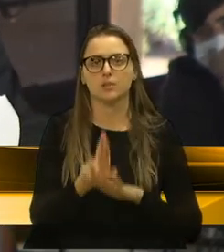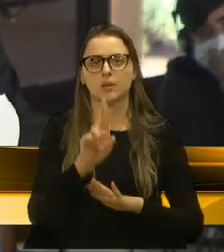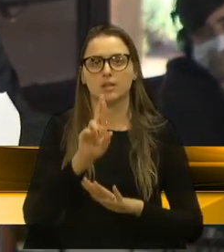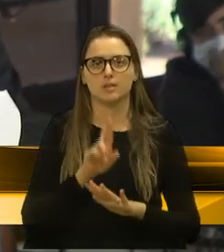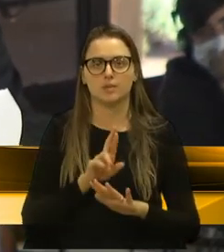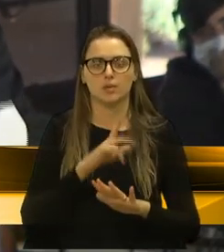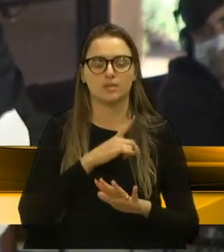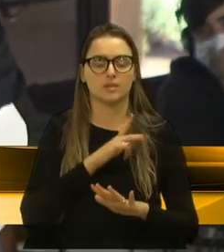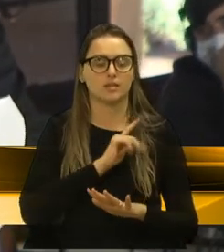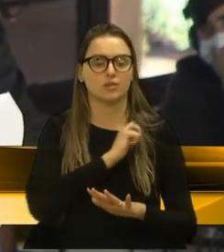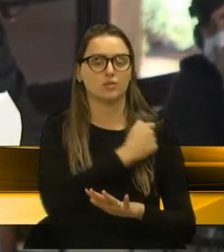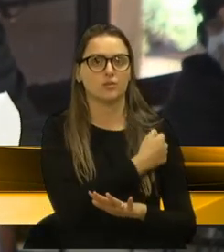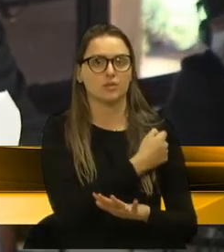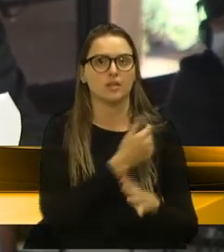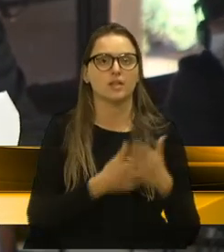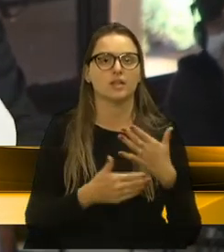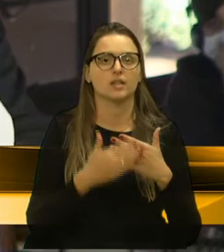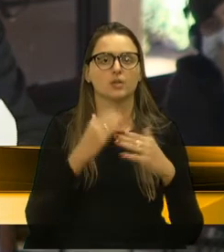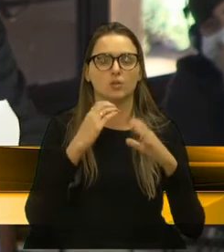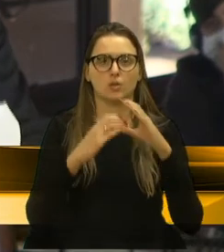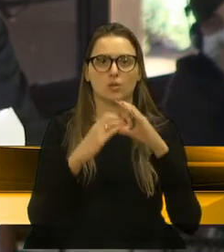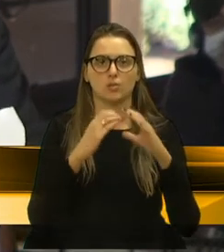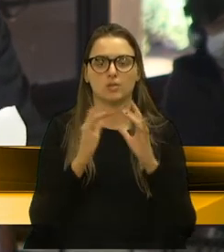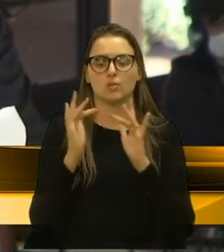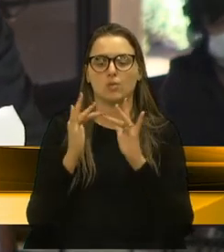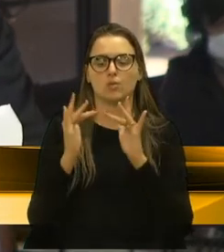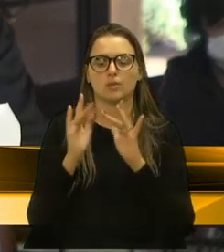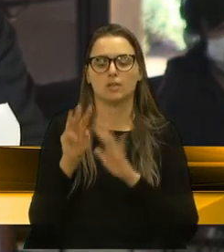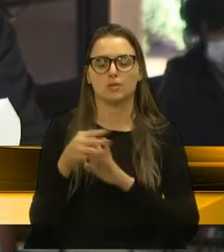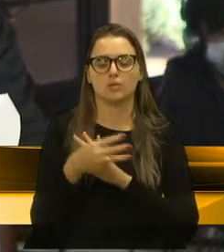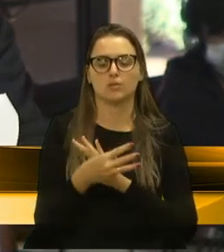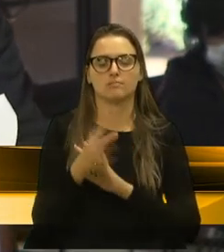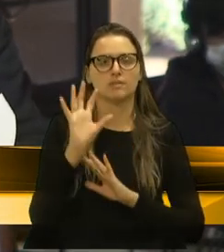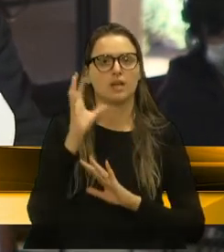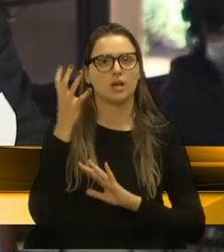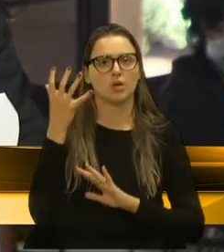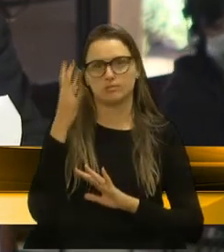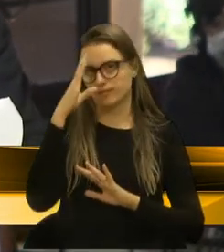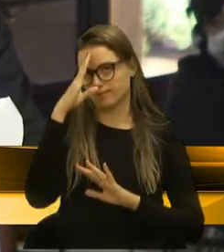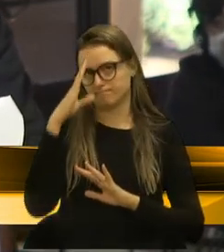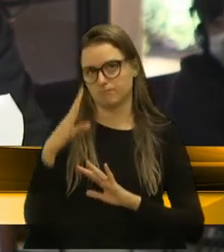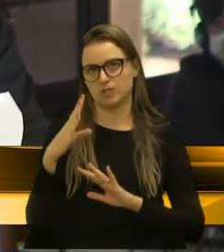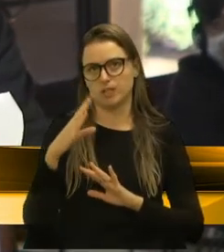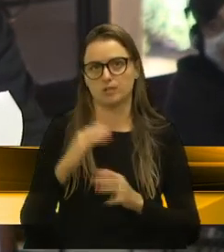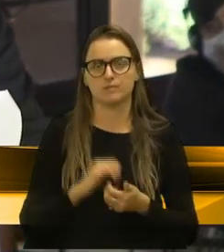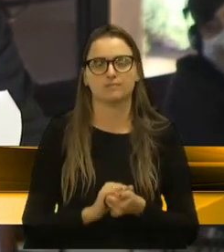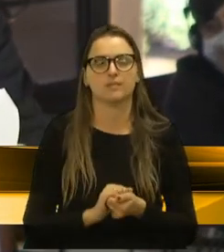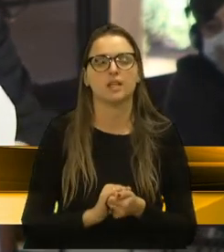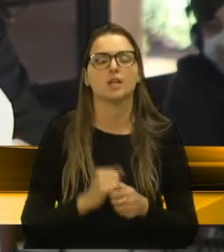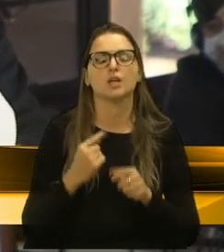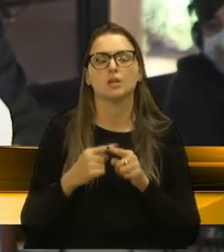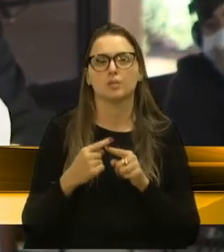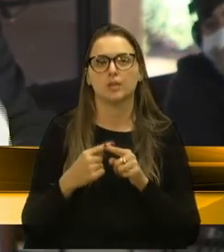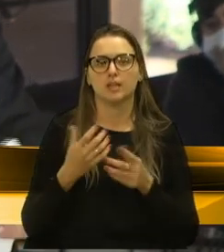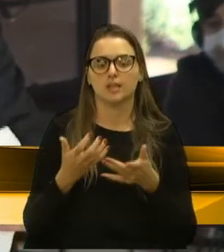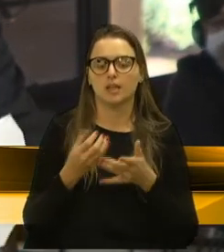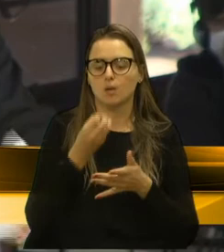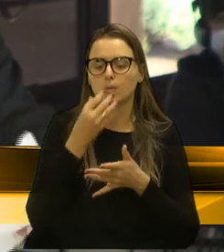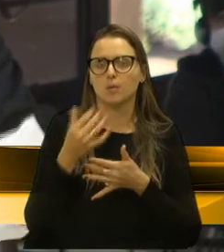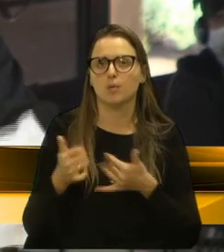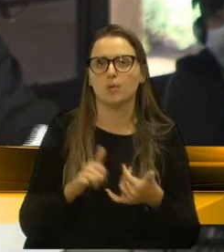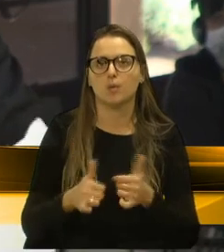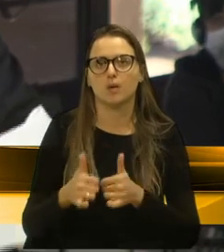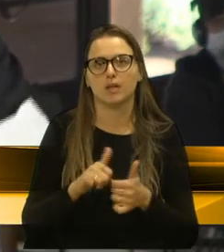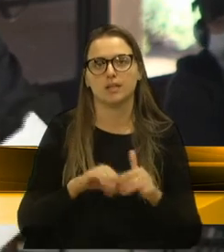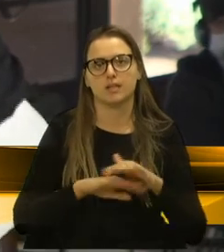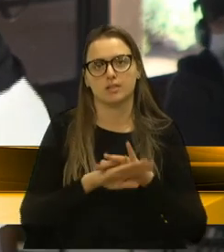fiscais, e que essa comunicação com a Visat acontece quase que de forma instantânea, prezando pela qualificação e a adaptação